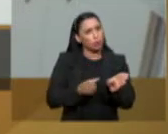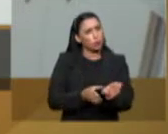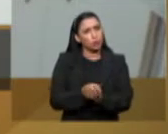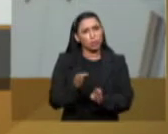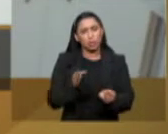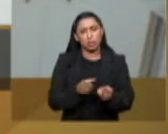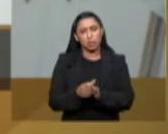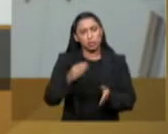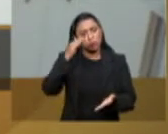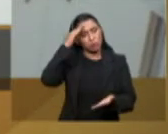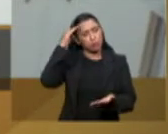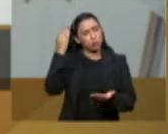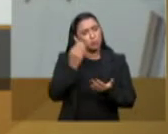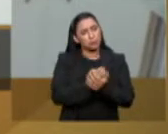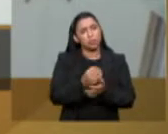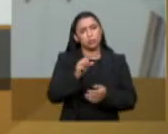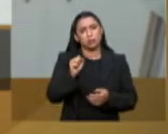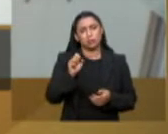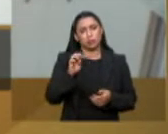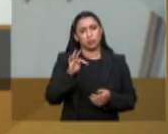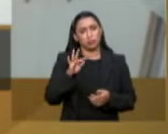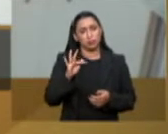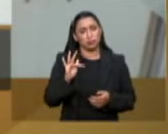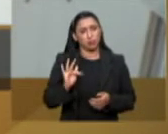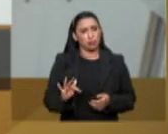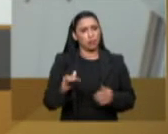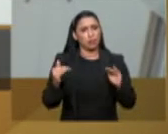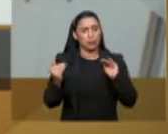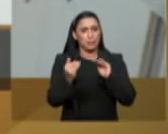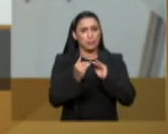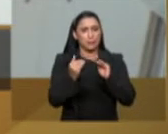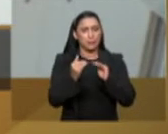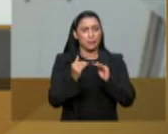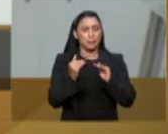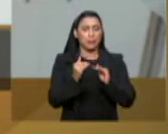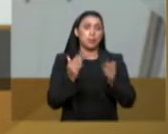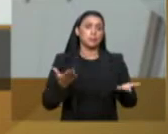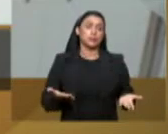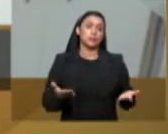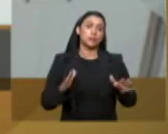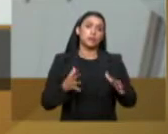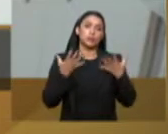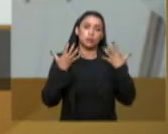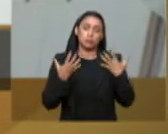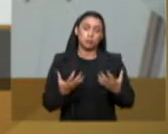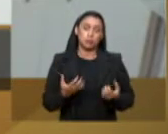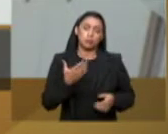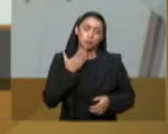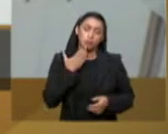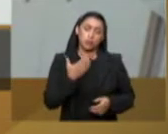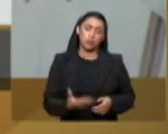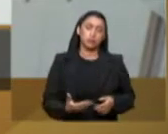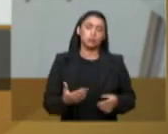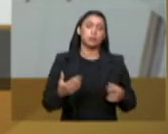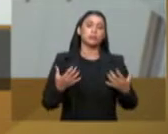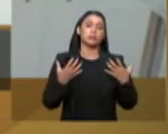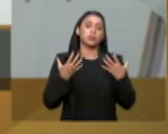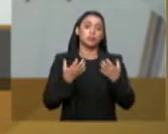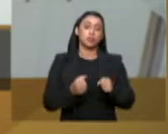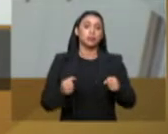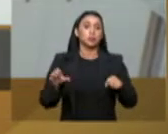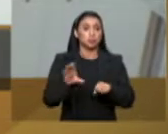deste Supremo Tribunal Federal. Repugna-se, portanto, pela constitucionalidade